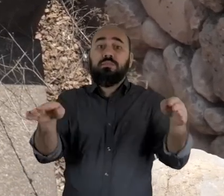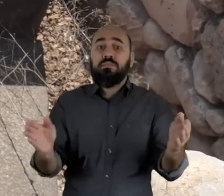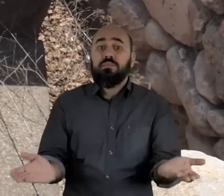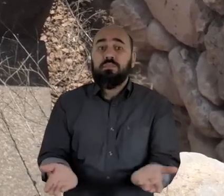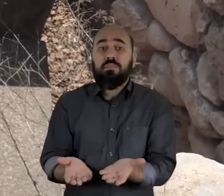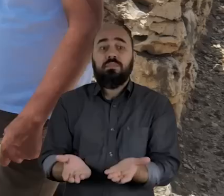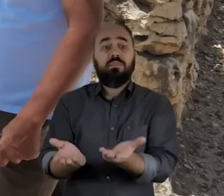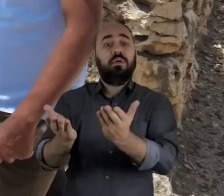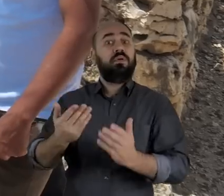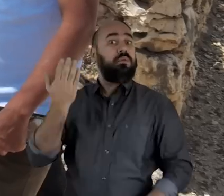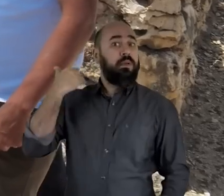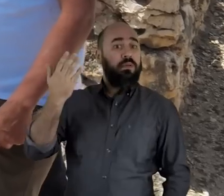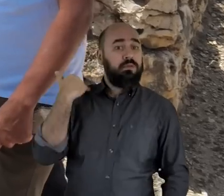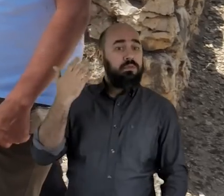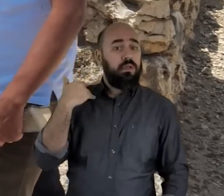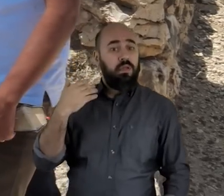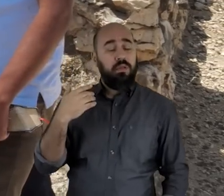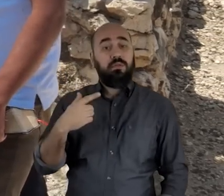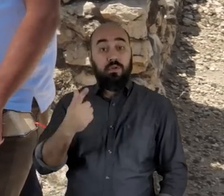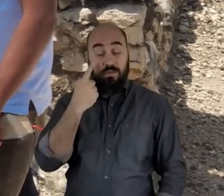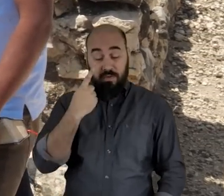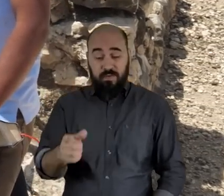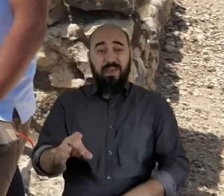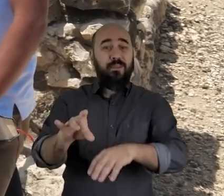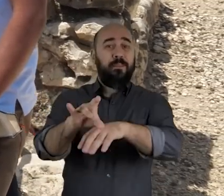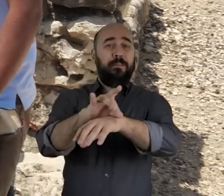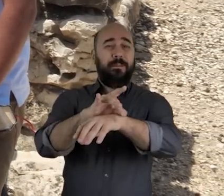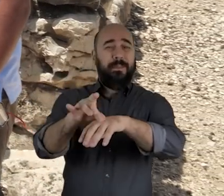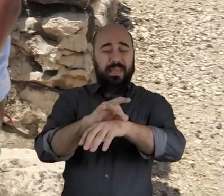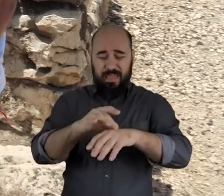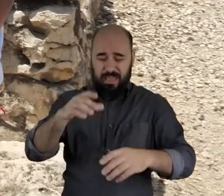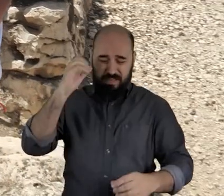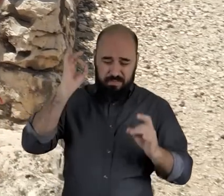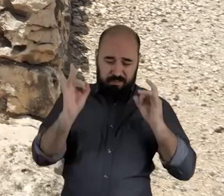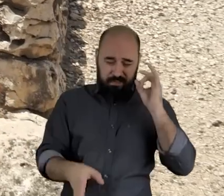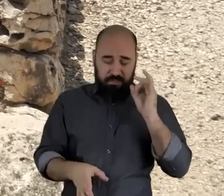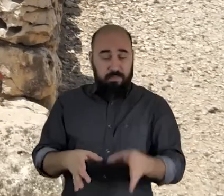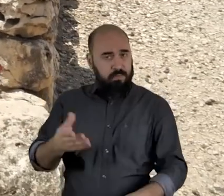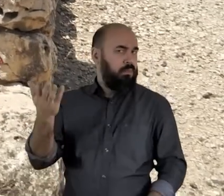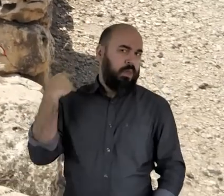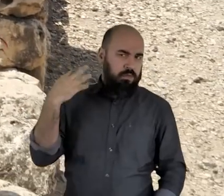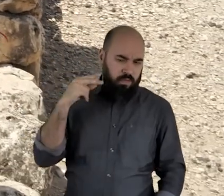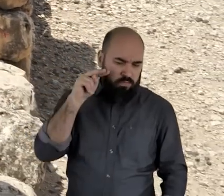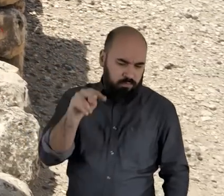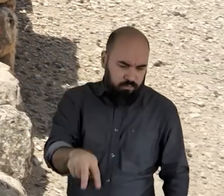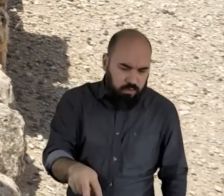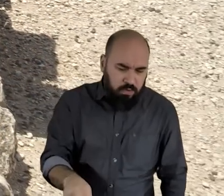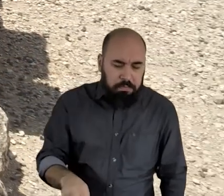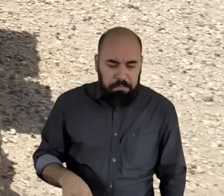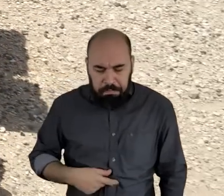Bronze. E você pode ver a grande rocha preta e as pessoas daquela época devem ter visto isso.